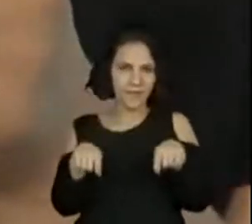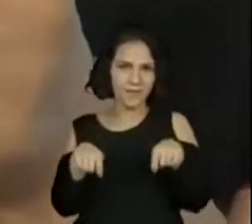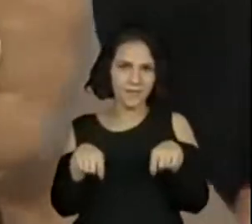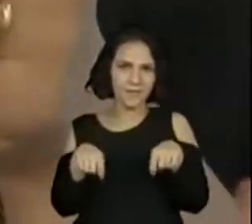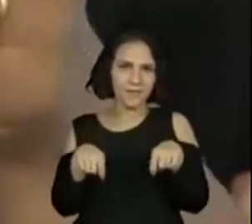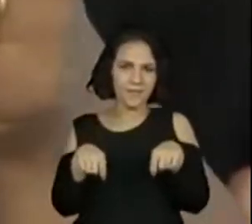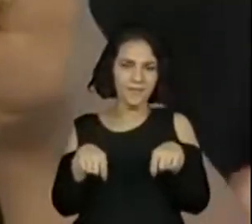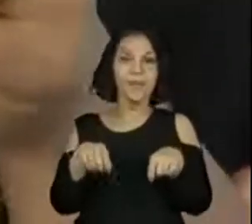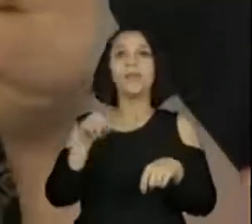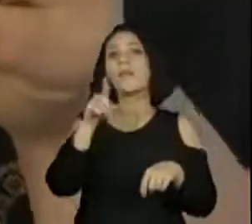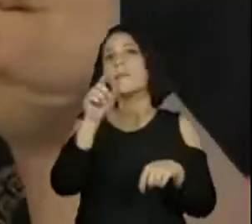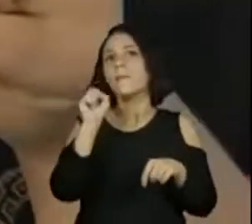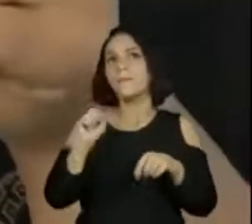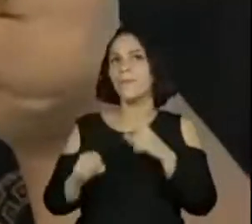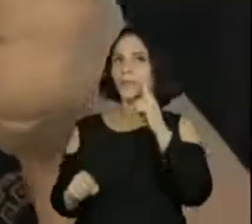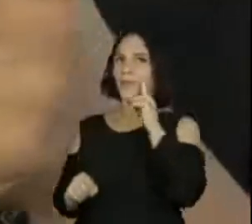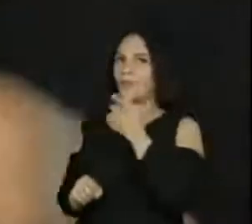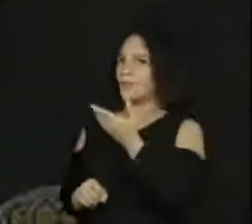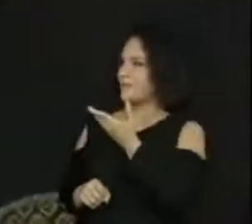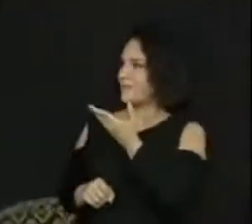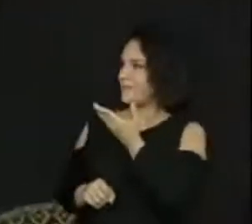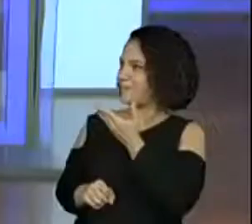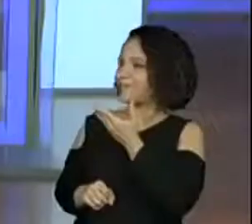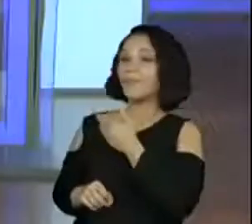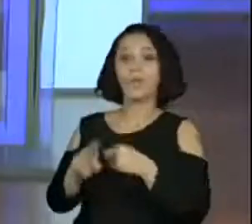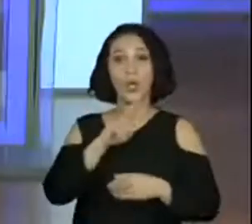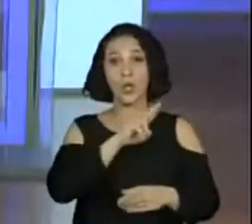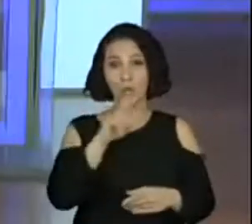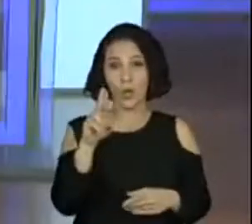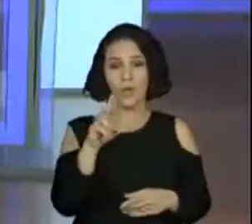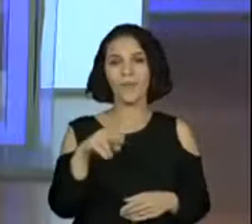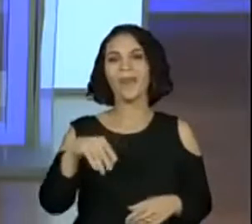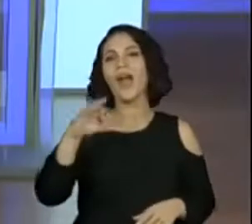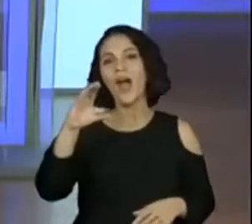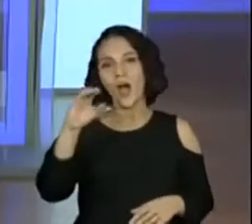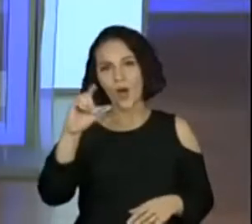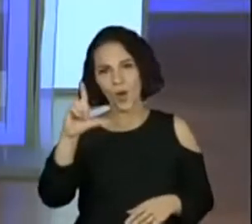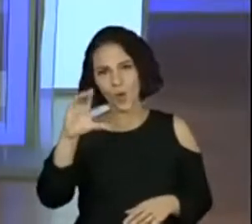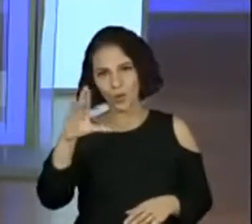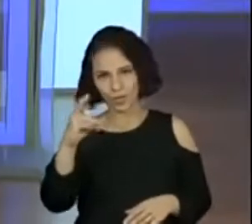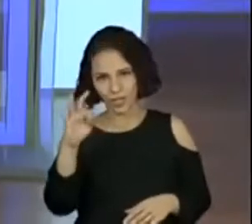ou bailarina, porque ele tem essas perninhas aqui, ó. Deixa eu abrir para vocês verem.